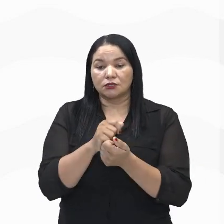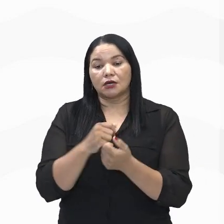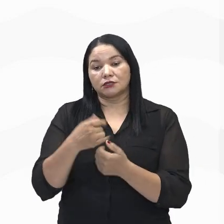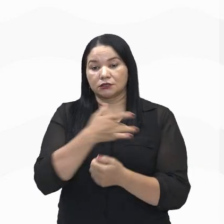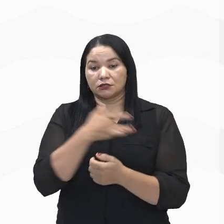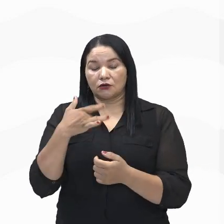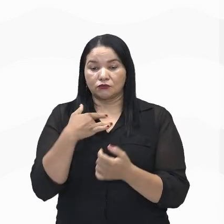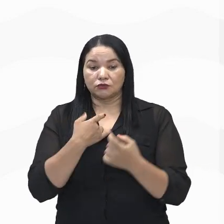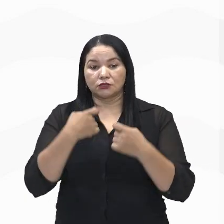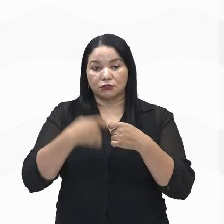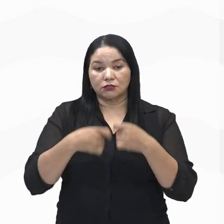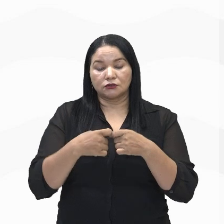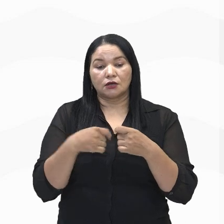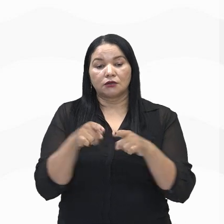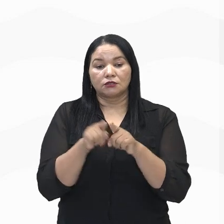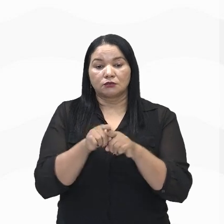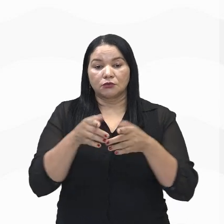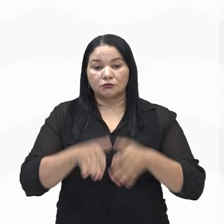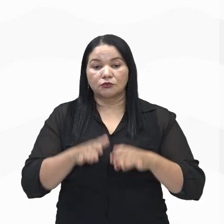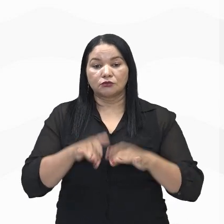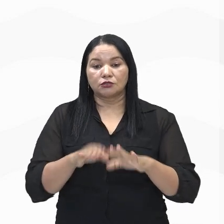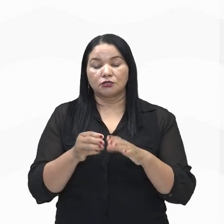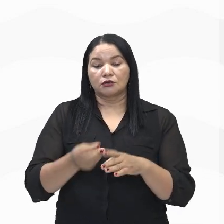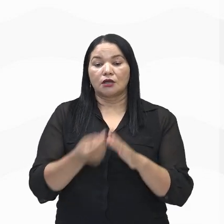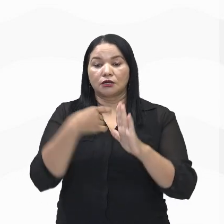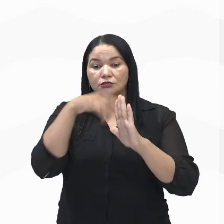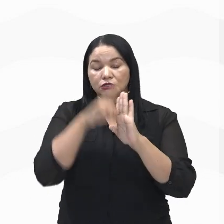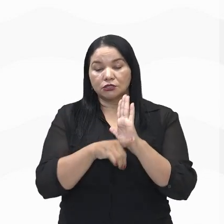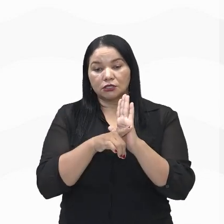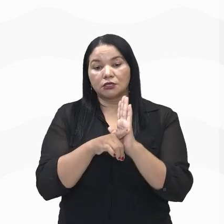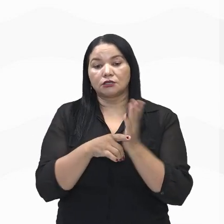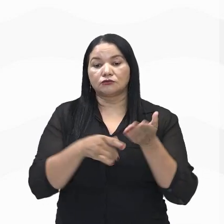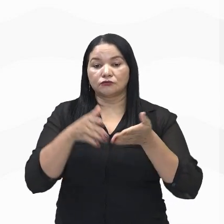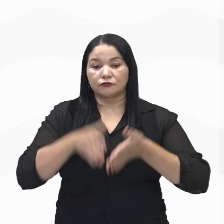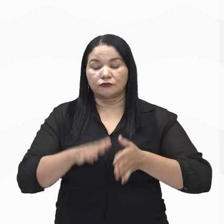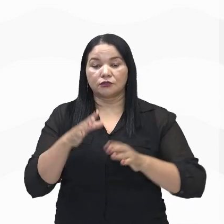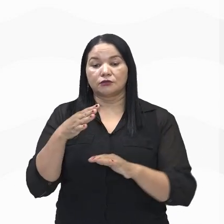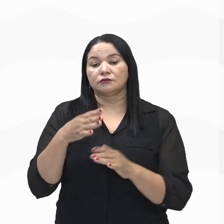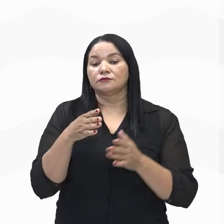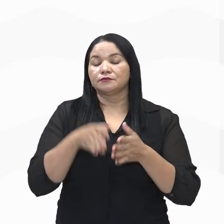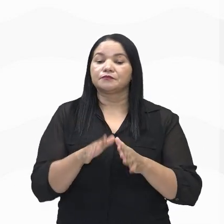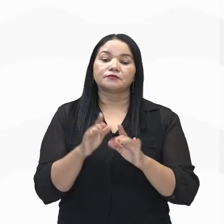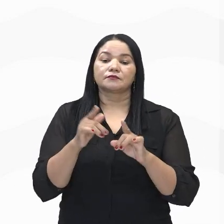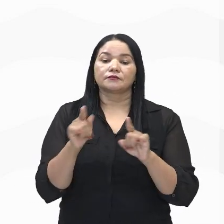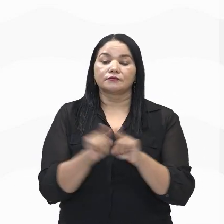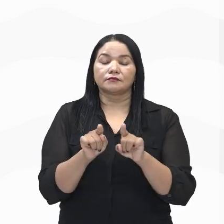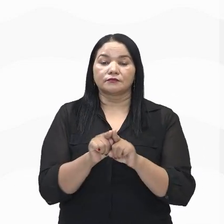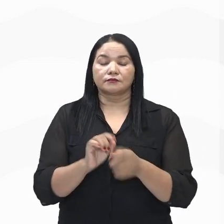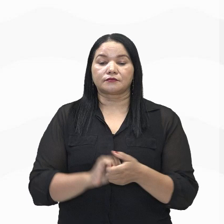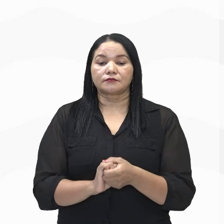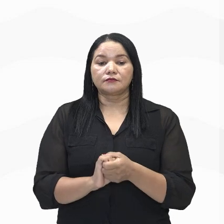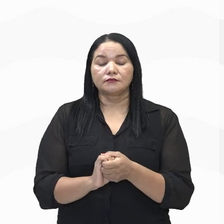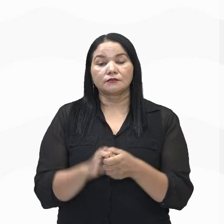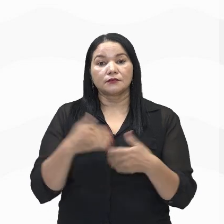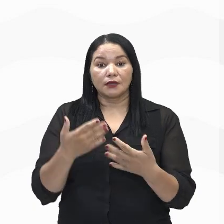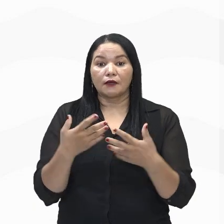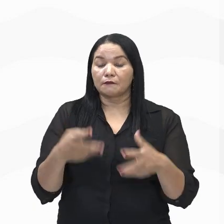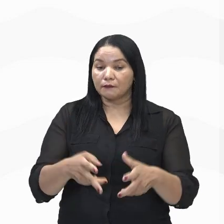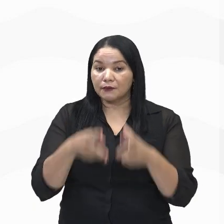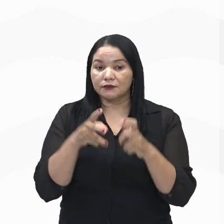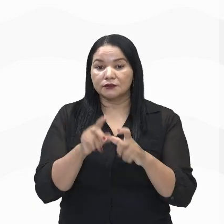e reprodutiva e aos direitos reprodutivos. Então, note que